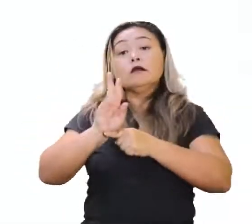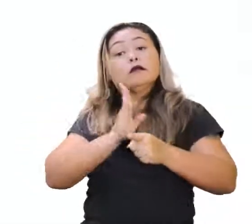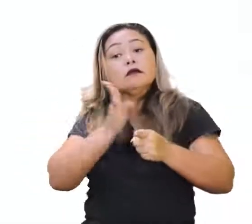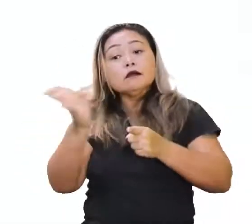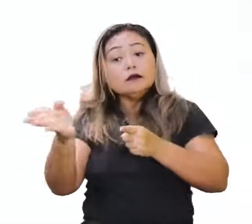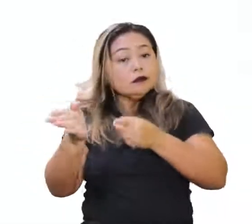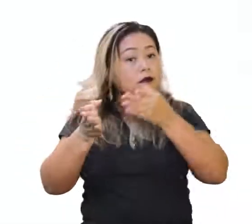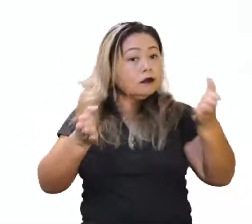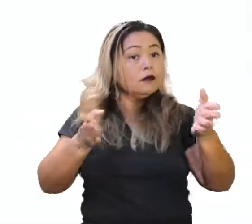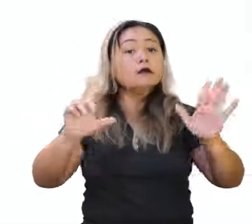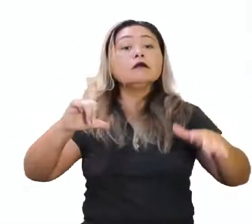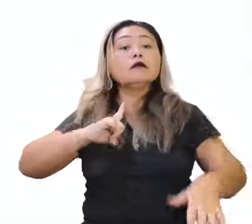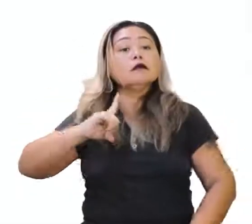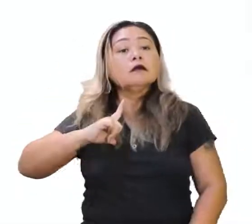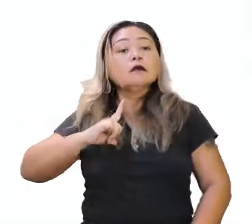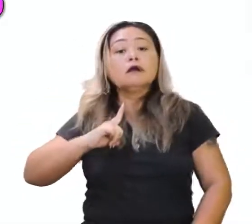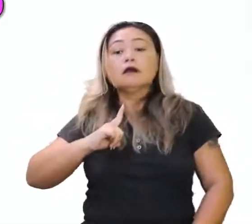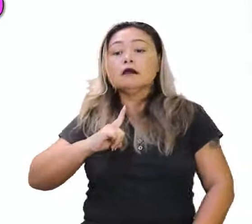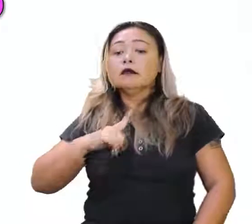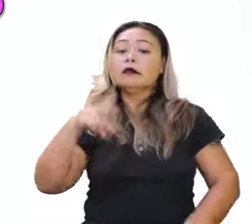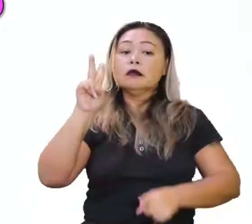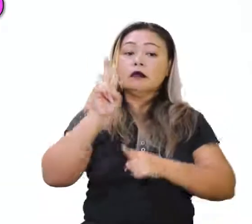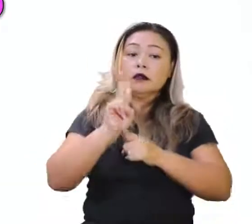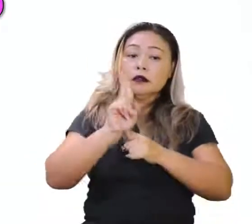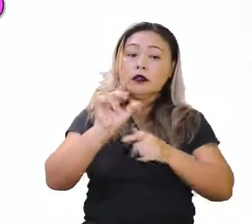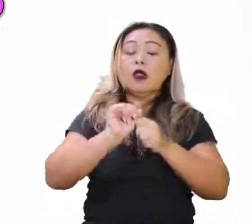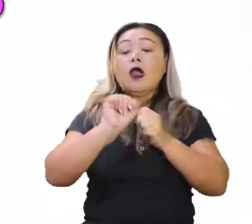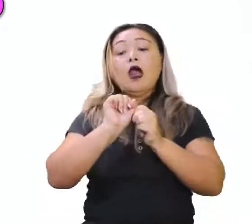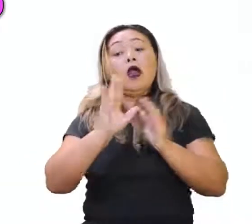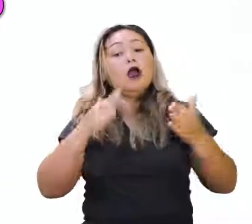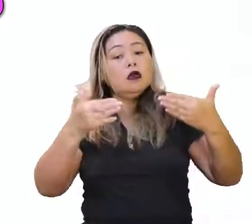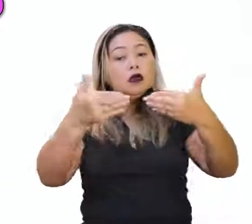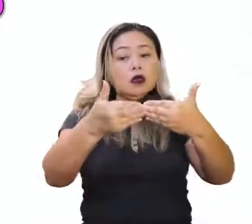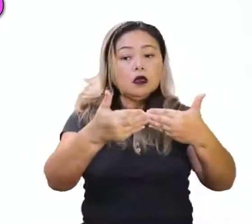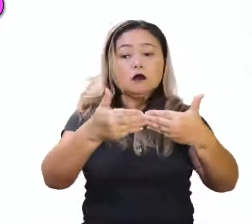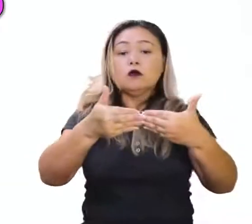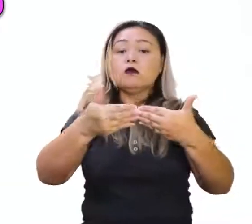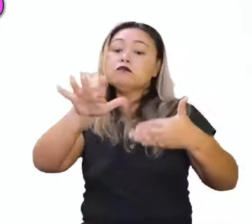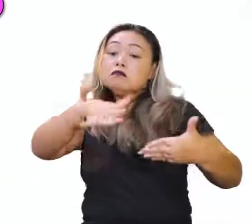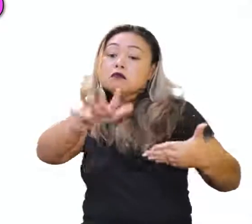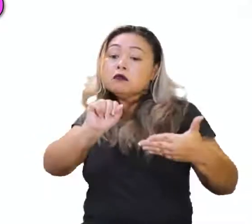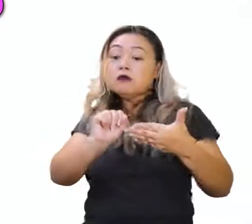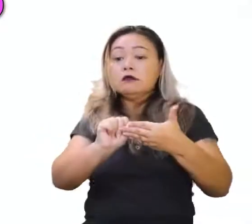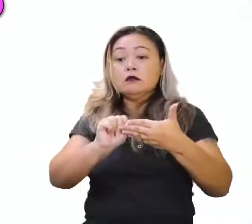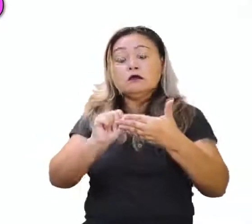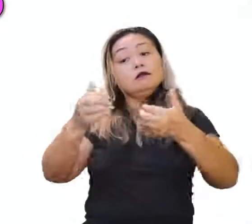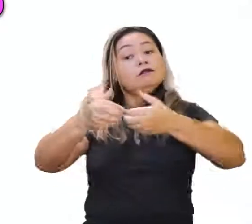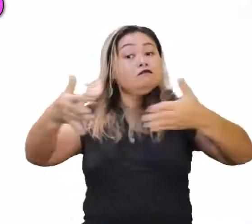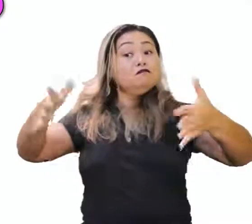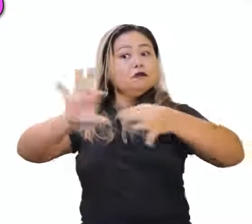de um deles. Nós temos sistema de criação intensivo, semi-intensivo e o